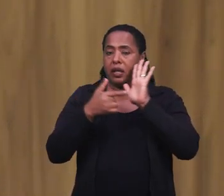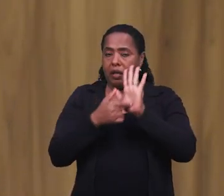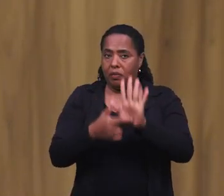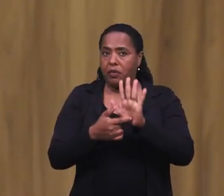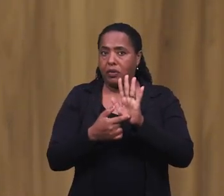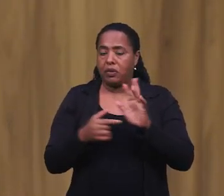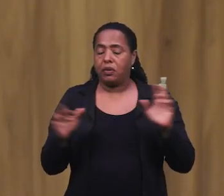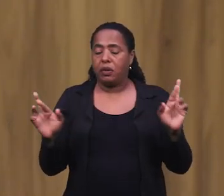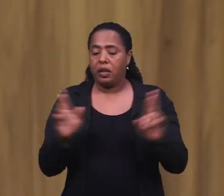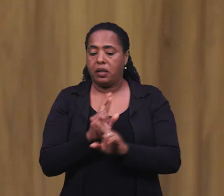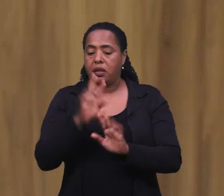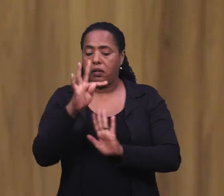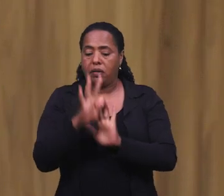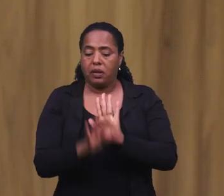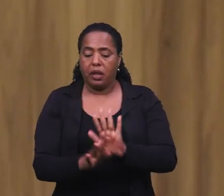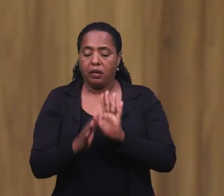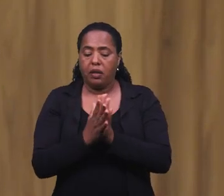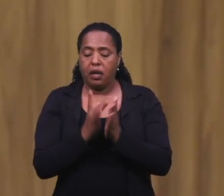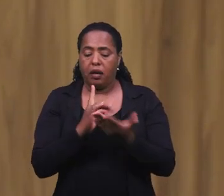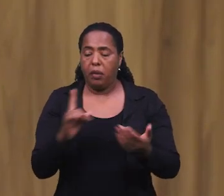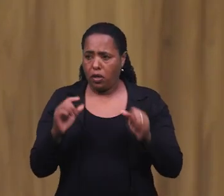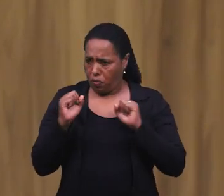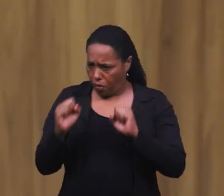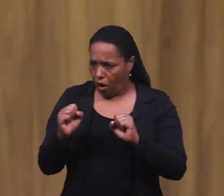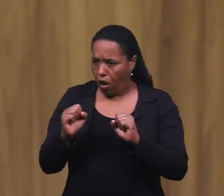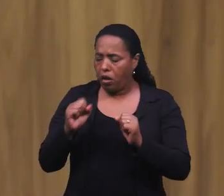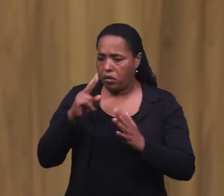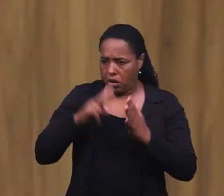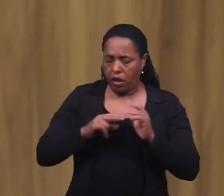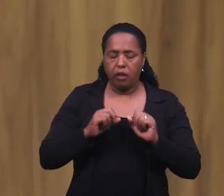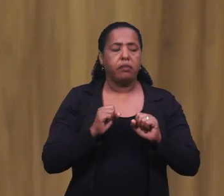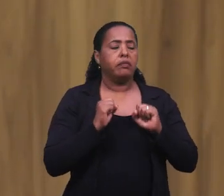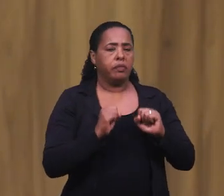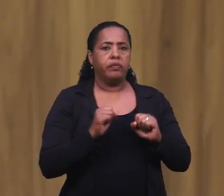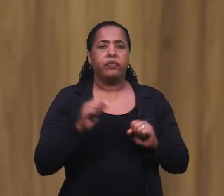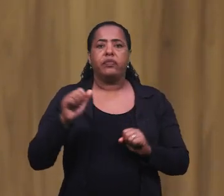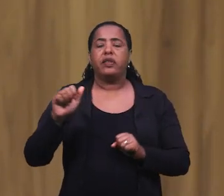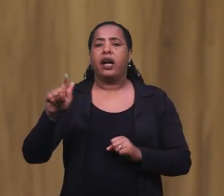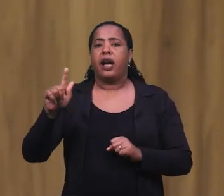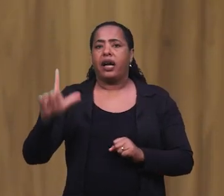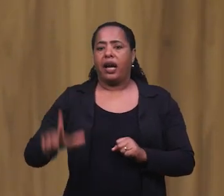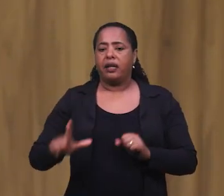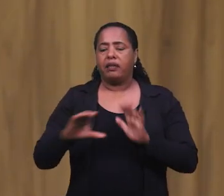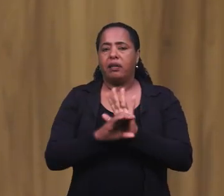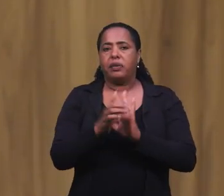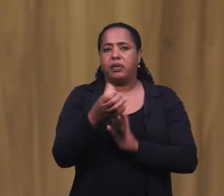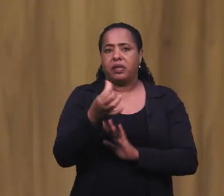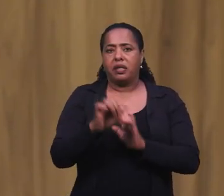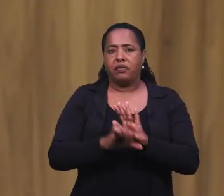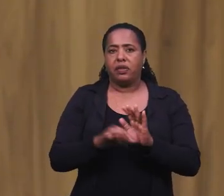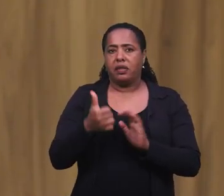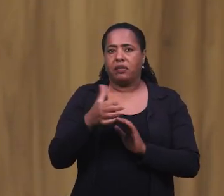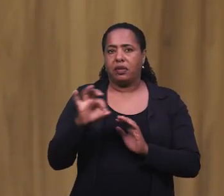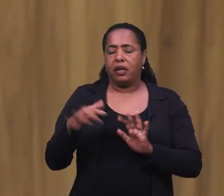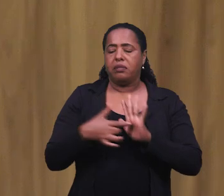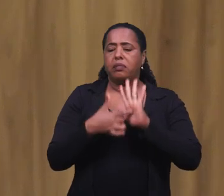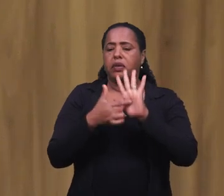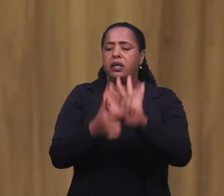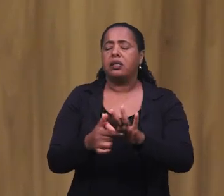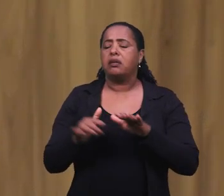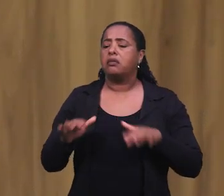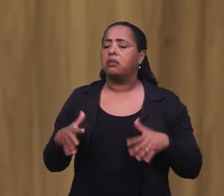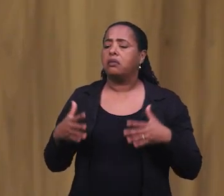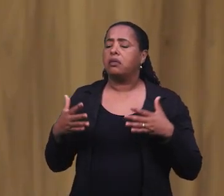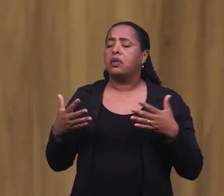pastores não conseguem atender a todos também, mas às vezes o pastor pega o telefone, liga para a sua ovelha, conversa, faz uma oração, faz uma assistência